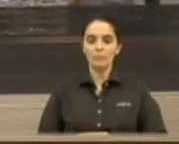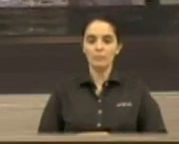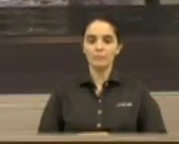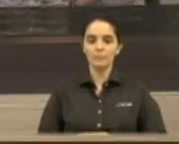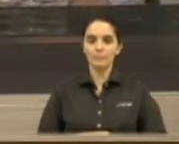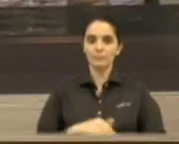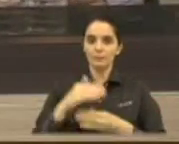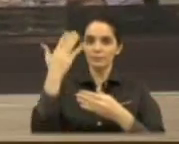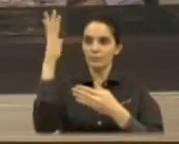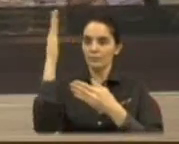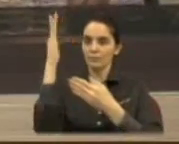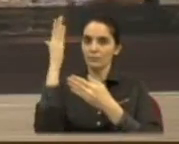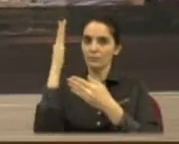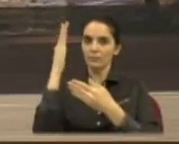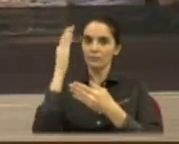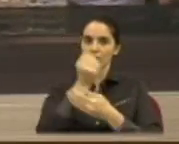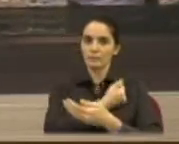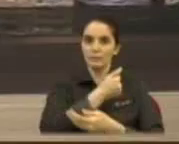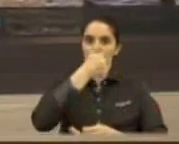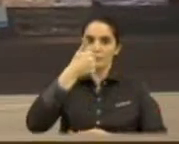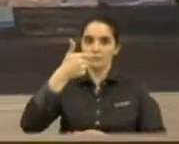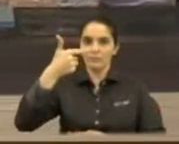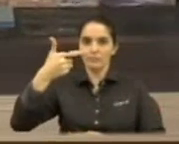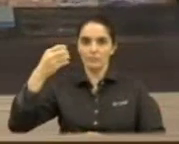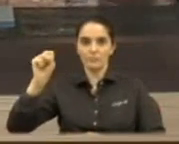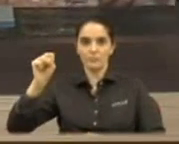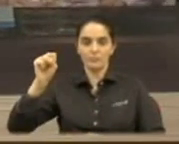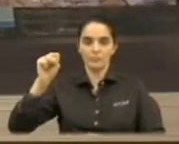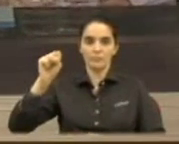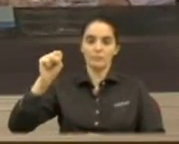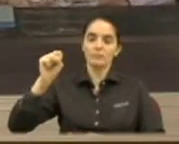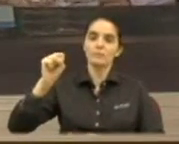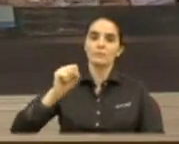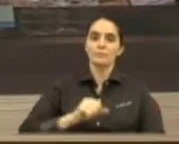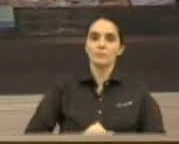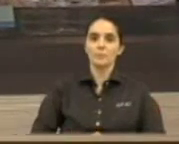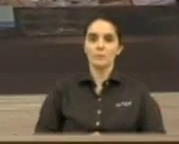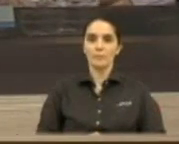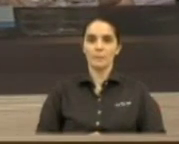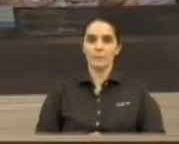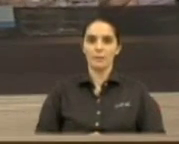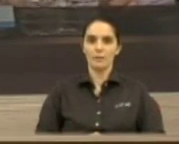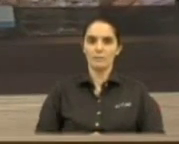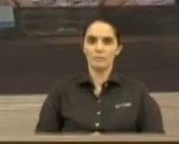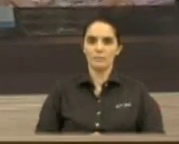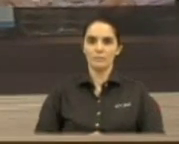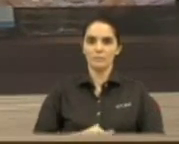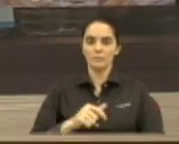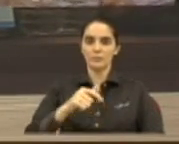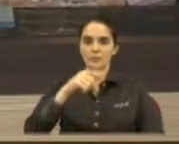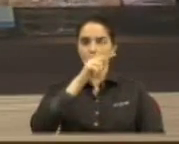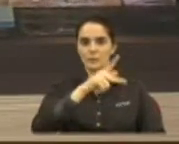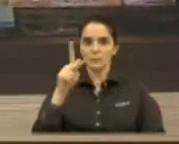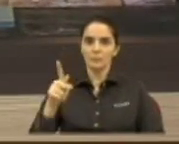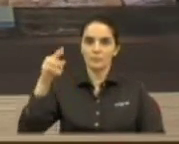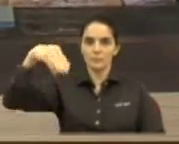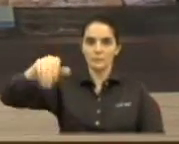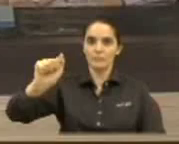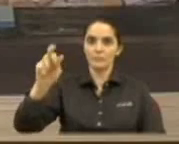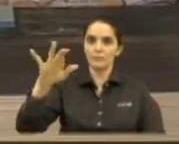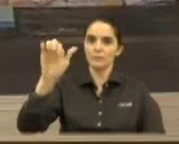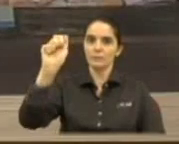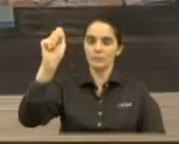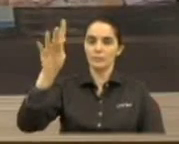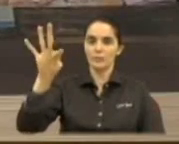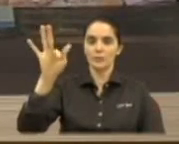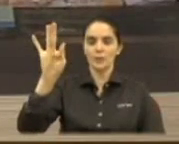Moção de aplauso número 128. Moção de aplauso à denominação da professora Maria Flávia Rodrigues